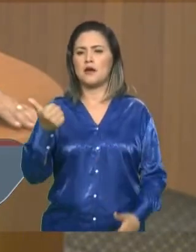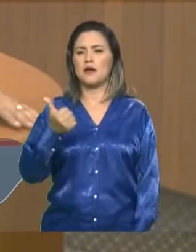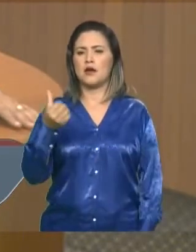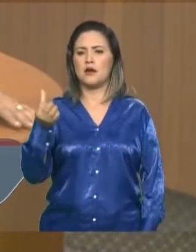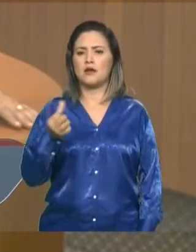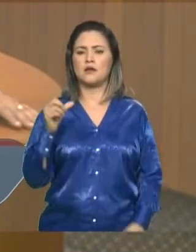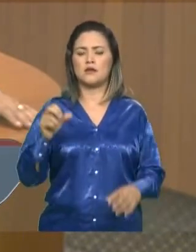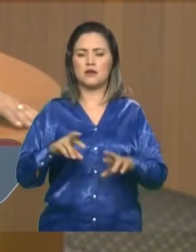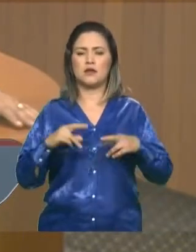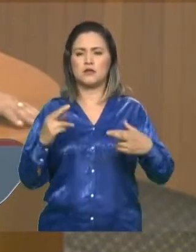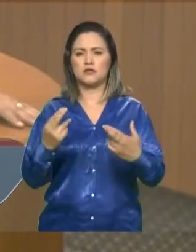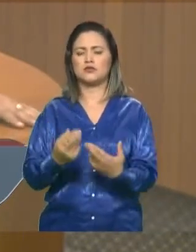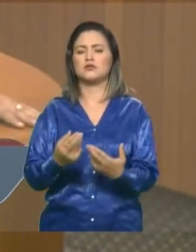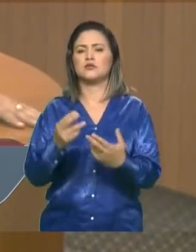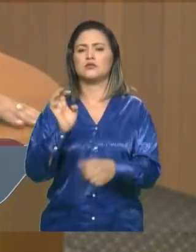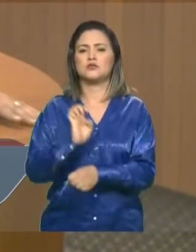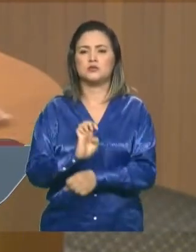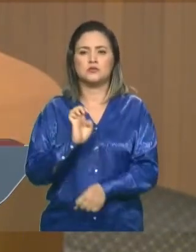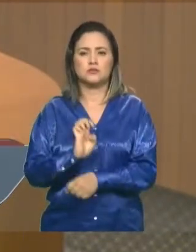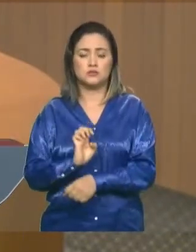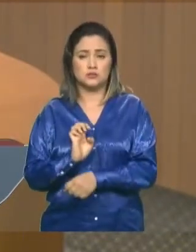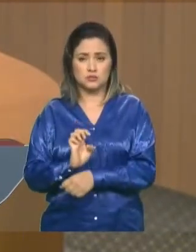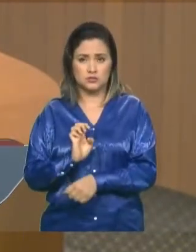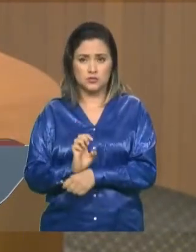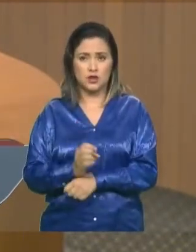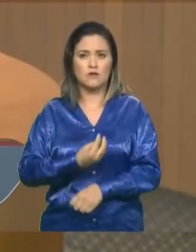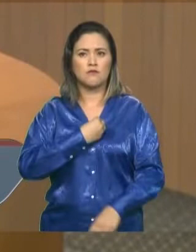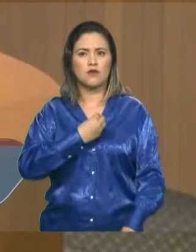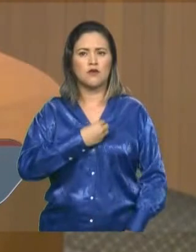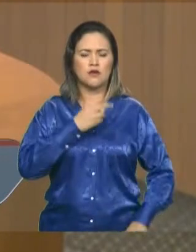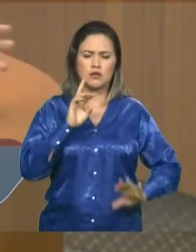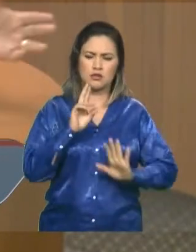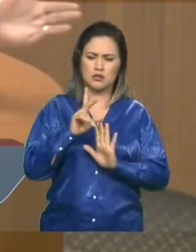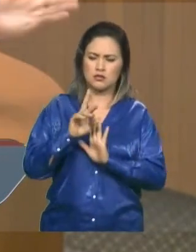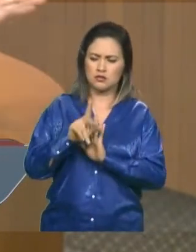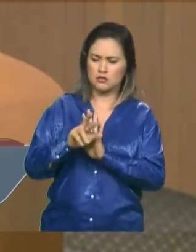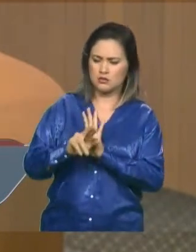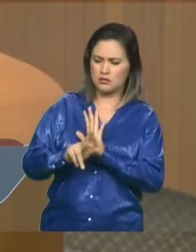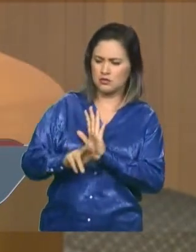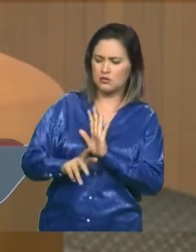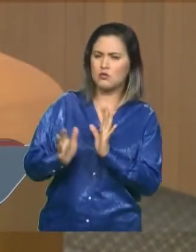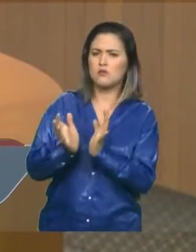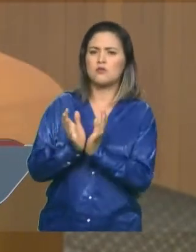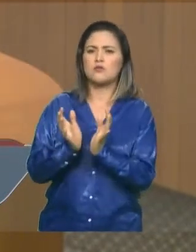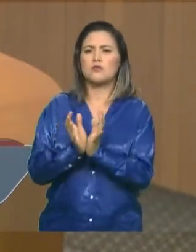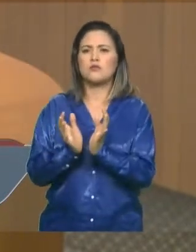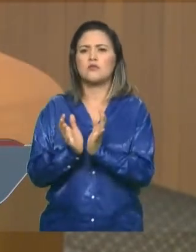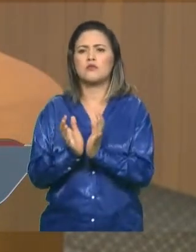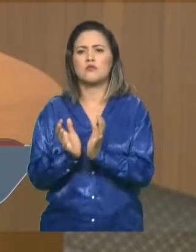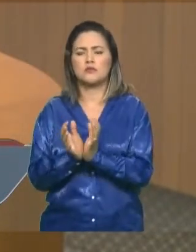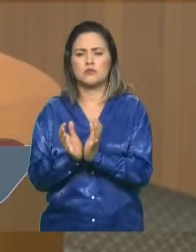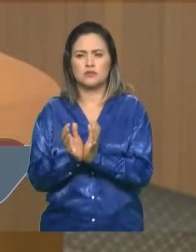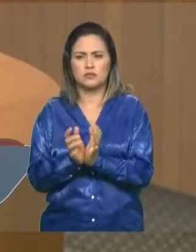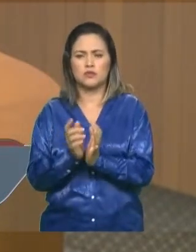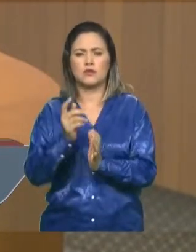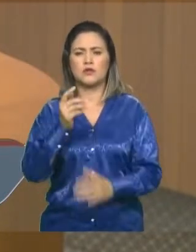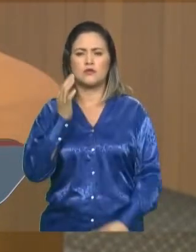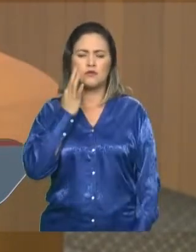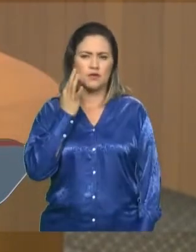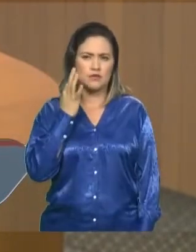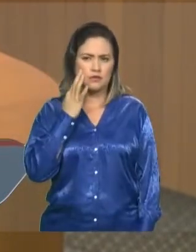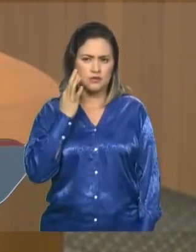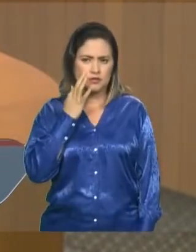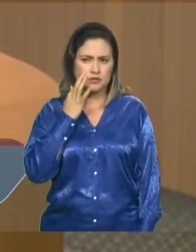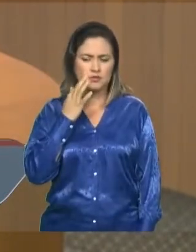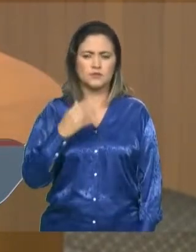Estadual, tivemos ali a presença de inúmeros partidos que integram a base de apoio de Flávio Dino. Este